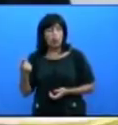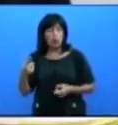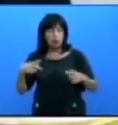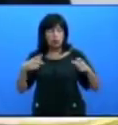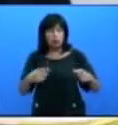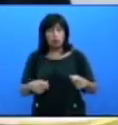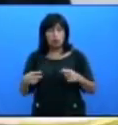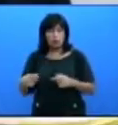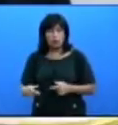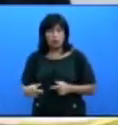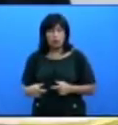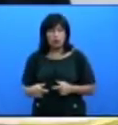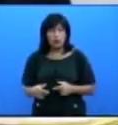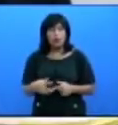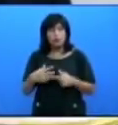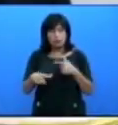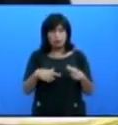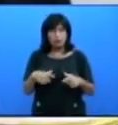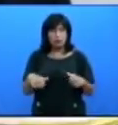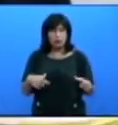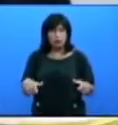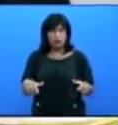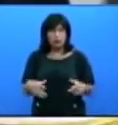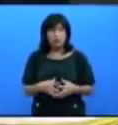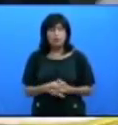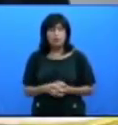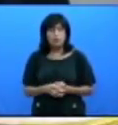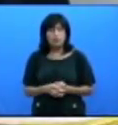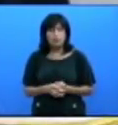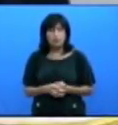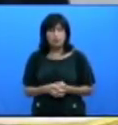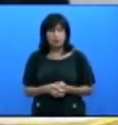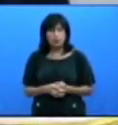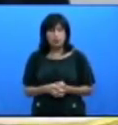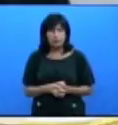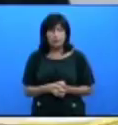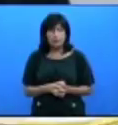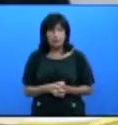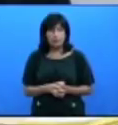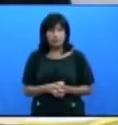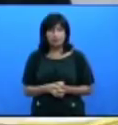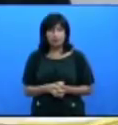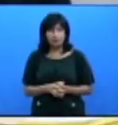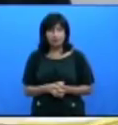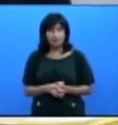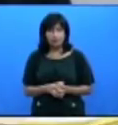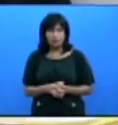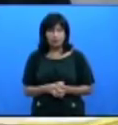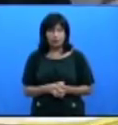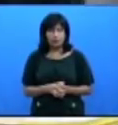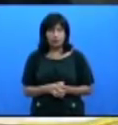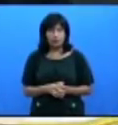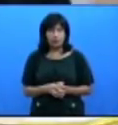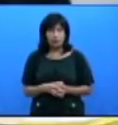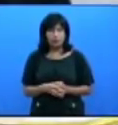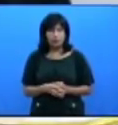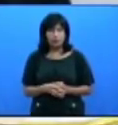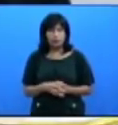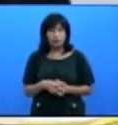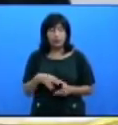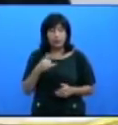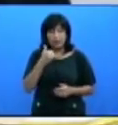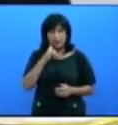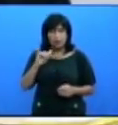empresarial, ramo de atividade e proprietário daquela inicialmente beneficiada. Instrui o